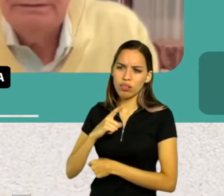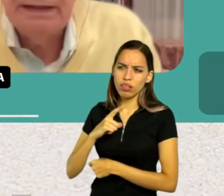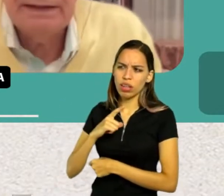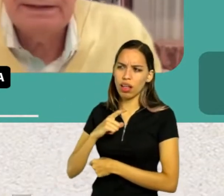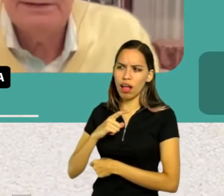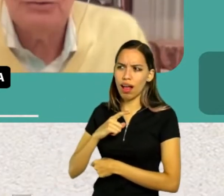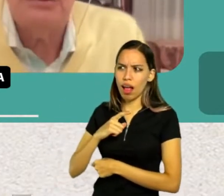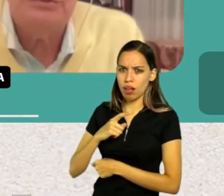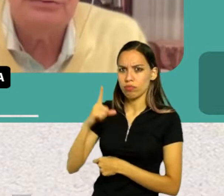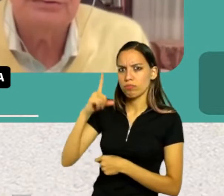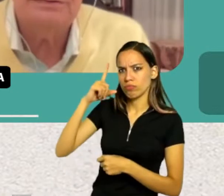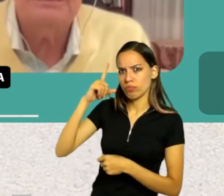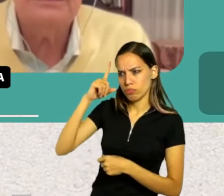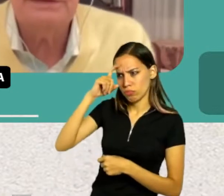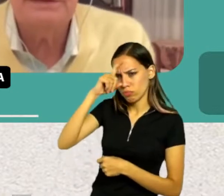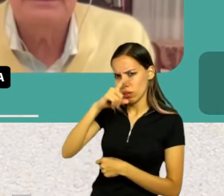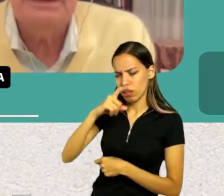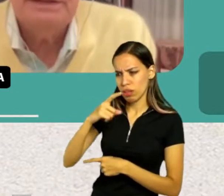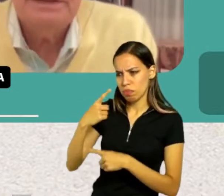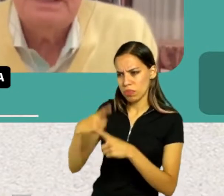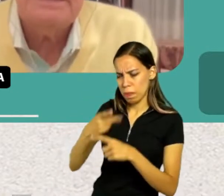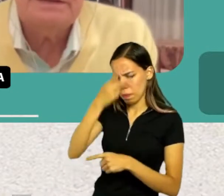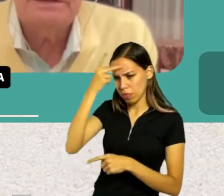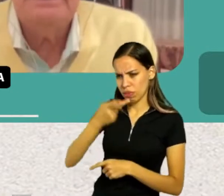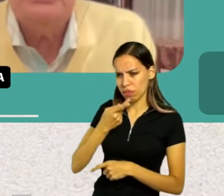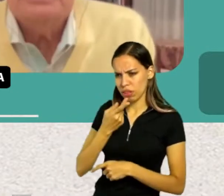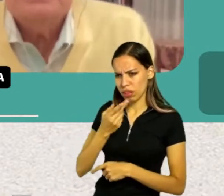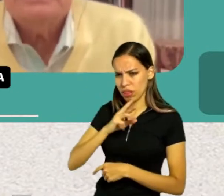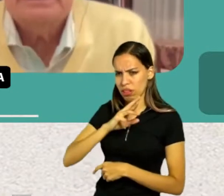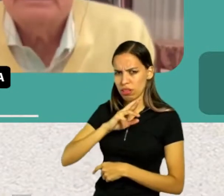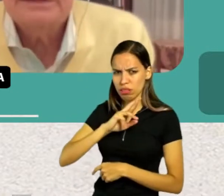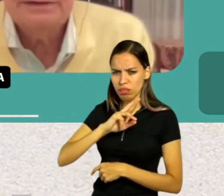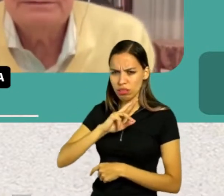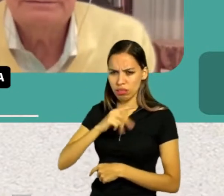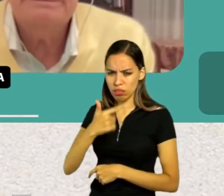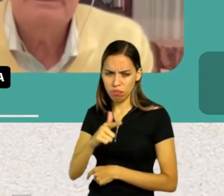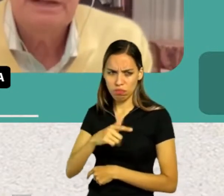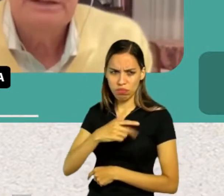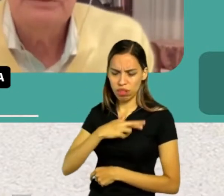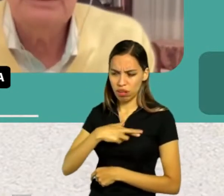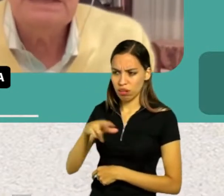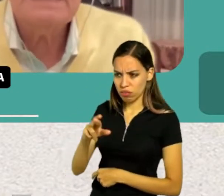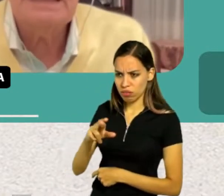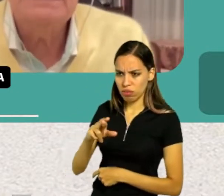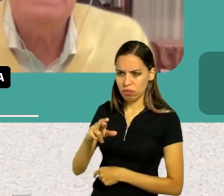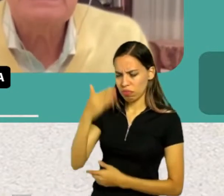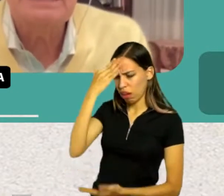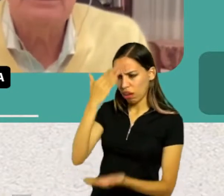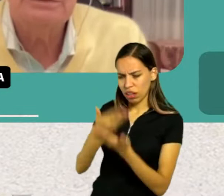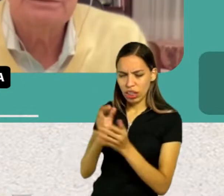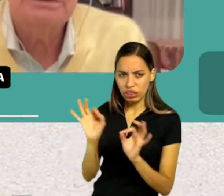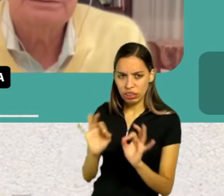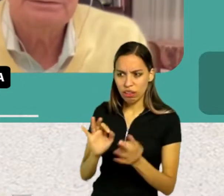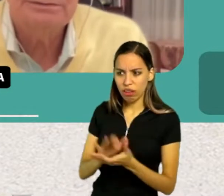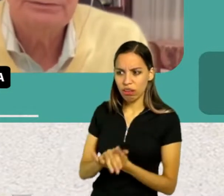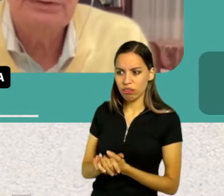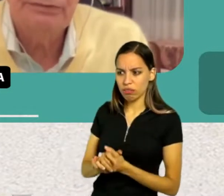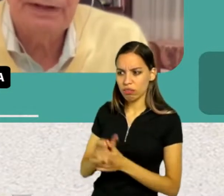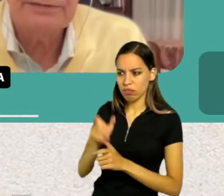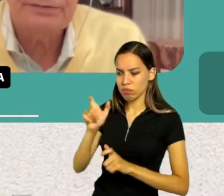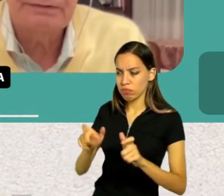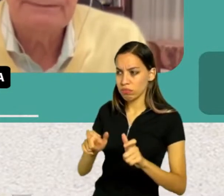você era religioso, que você não tinha crença religiosa, que você não tinha essa ligação com